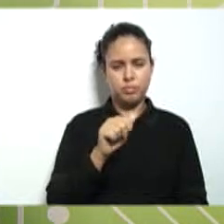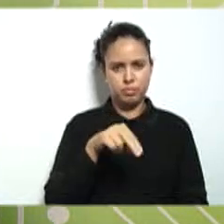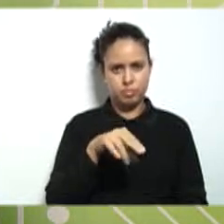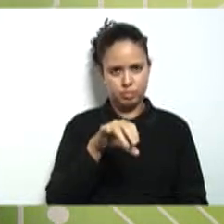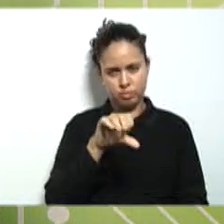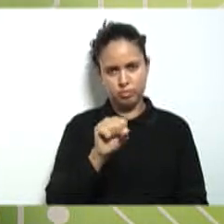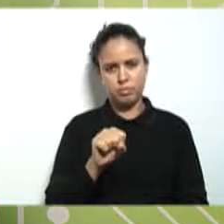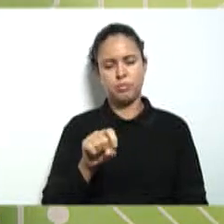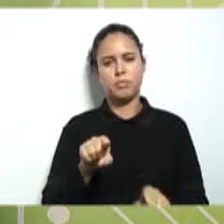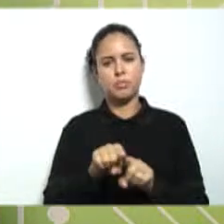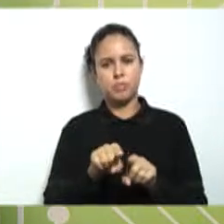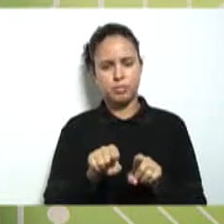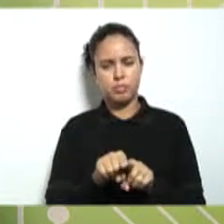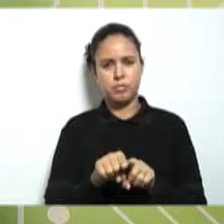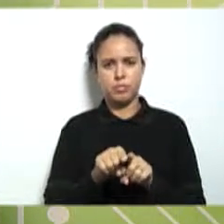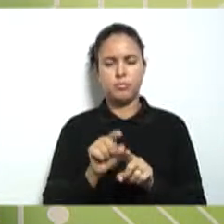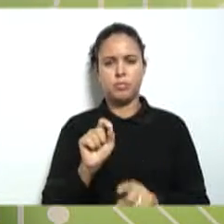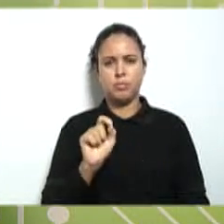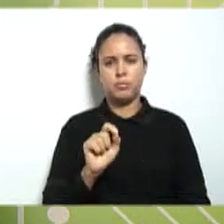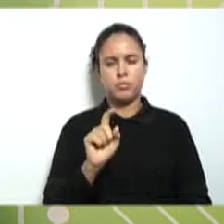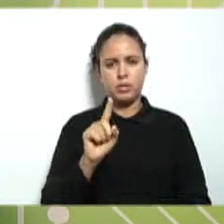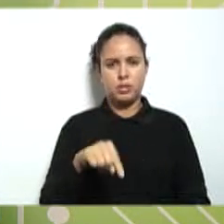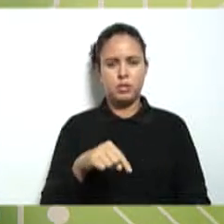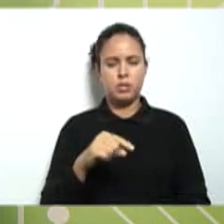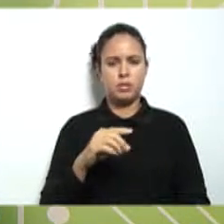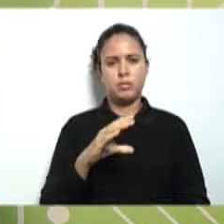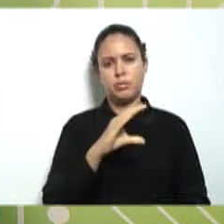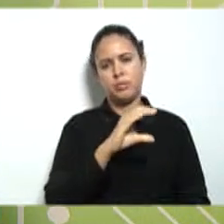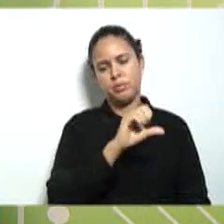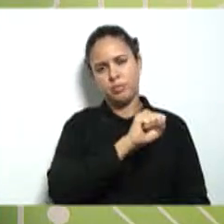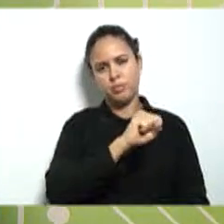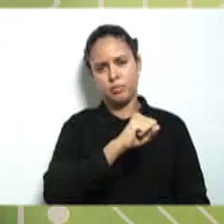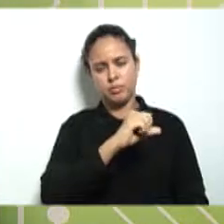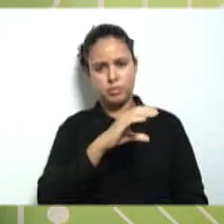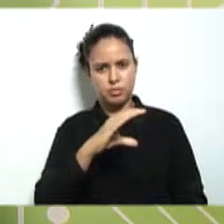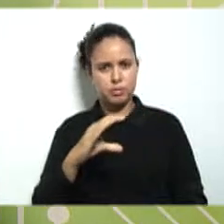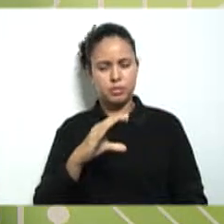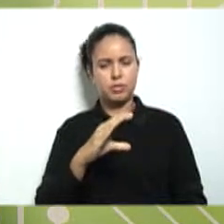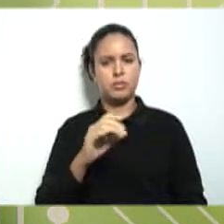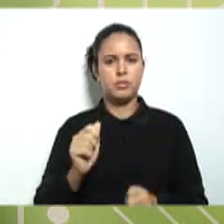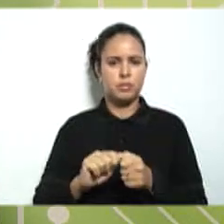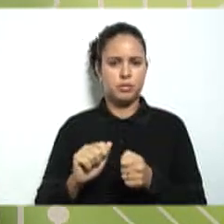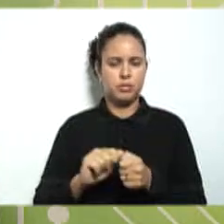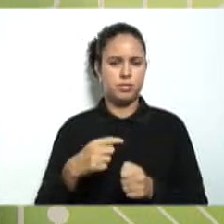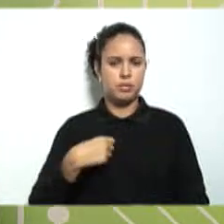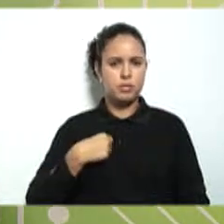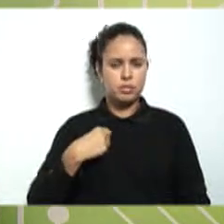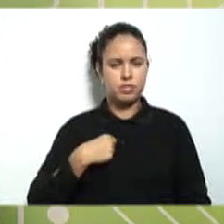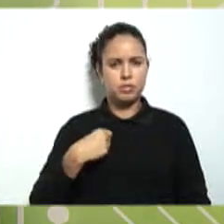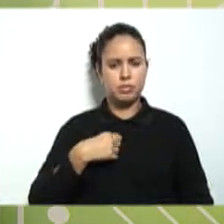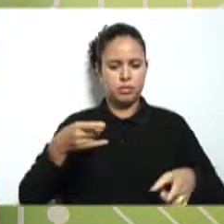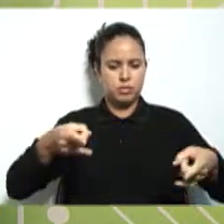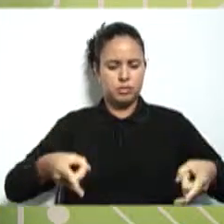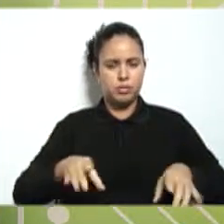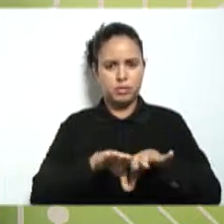outros tecidos. Existe uma bastante famosa em Santa Catarina que trabalha com a produção de roupas de cama. Existe também